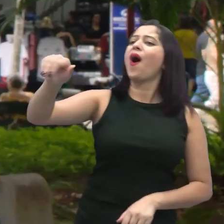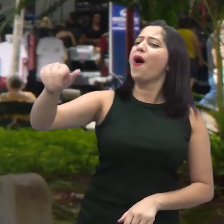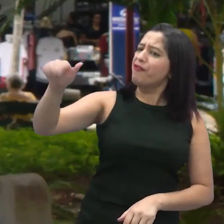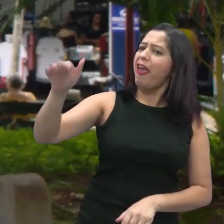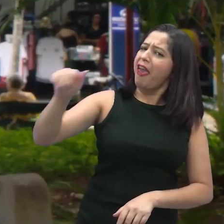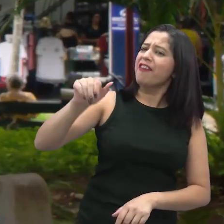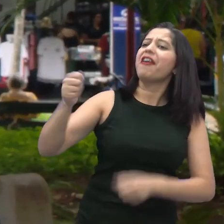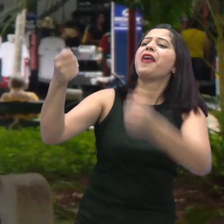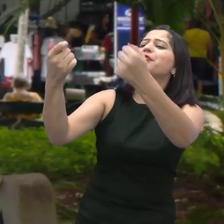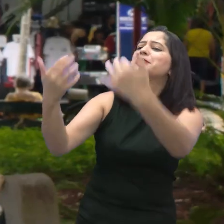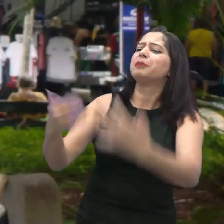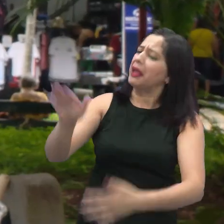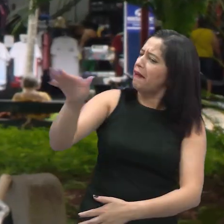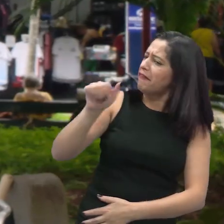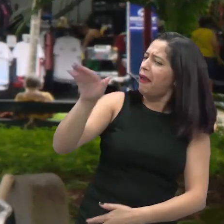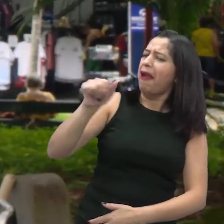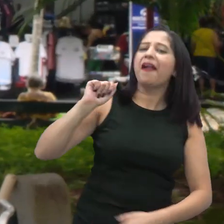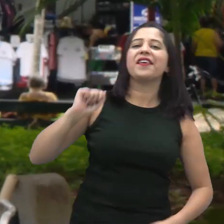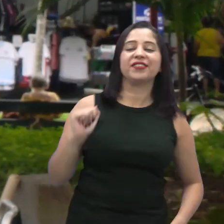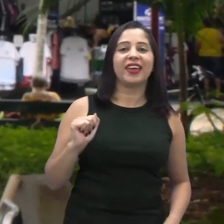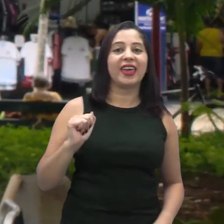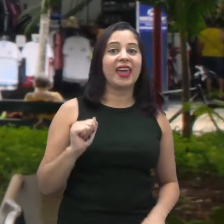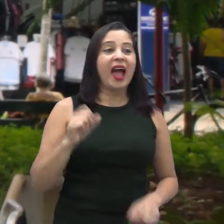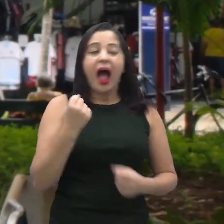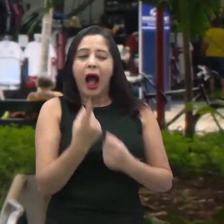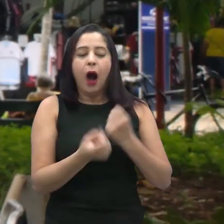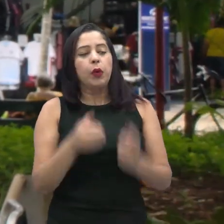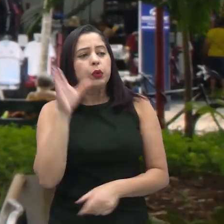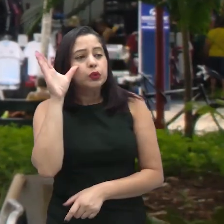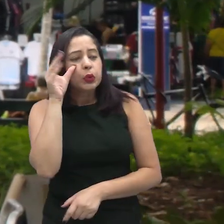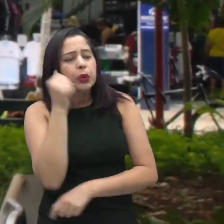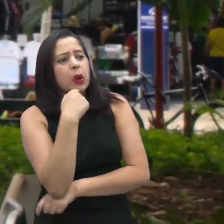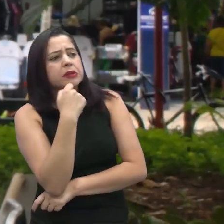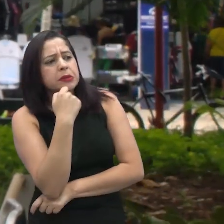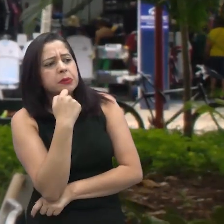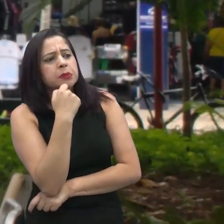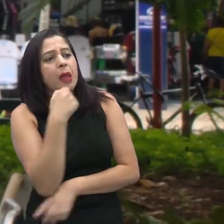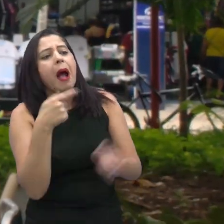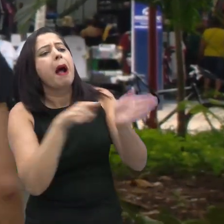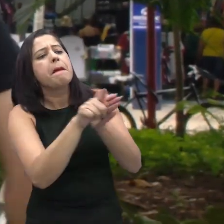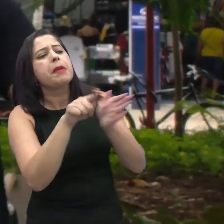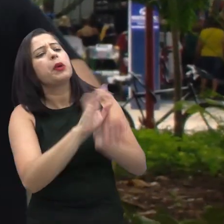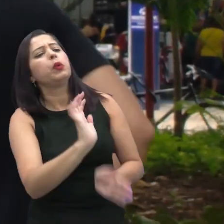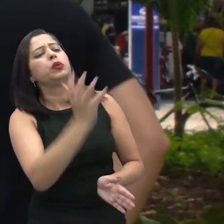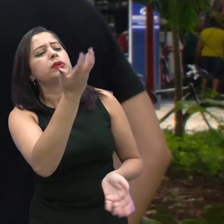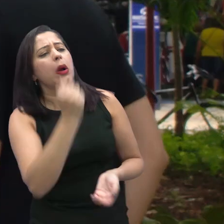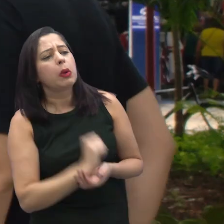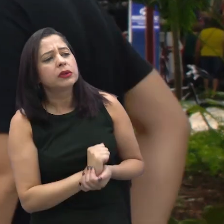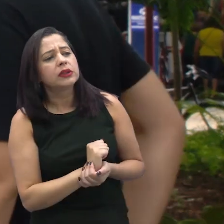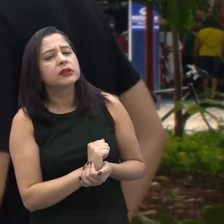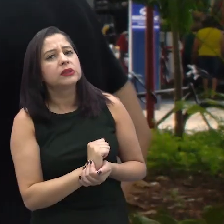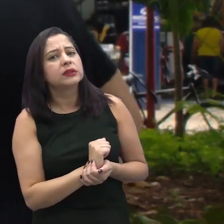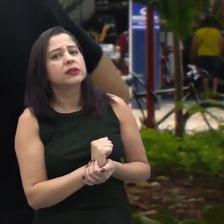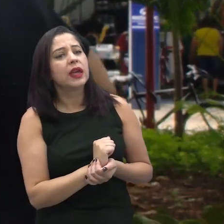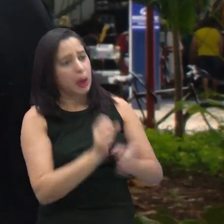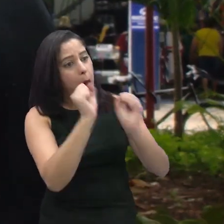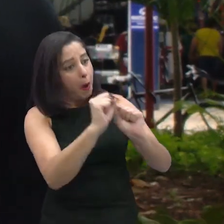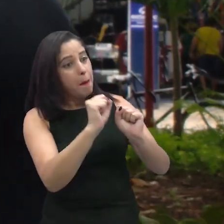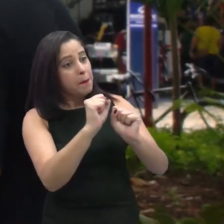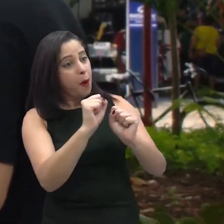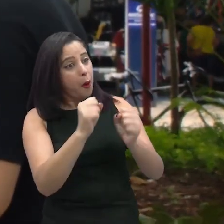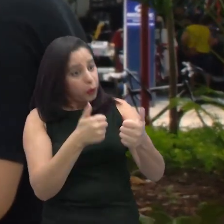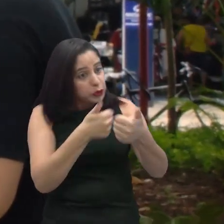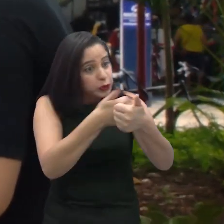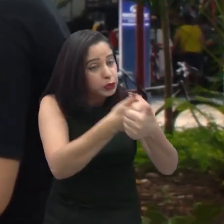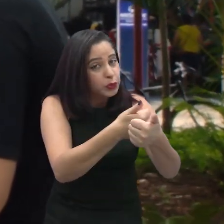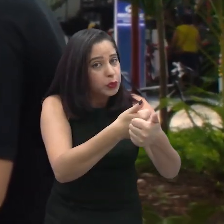que está acontecendo. As outras mais curiosas já chegam do lado e começam a perguntar o que está acontecendo, se elas podem